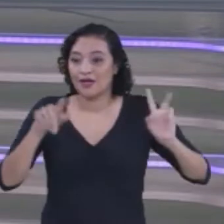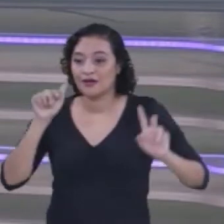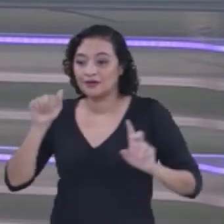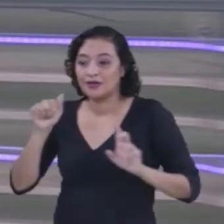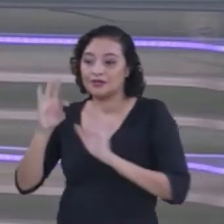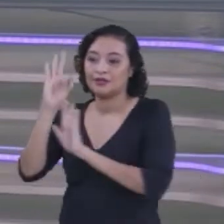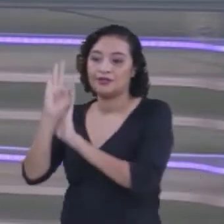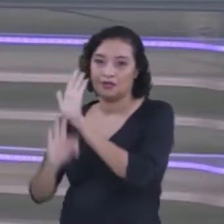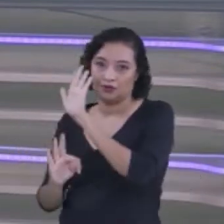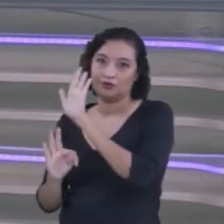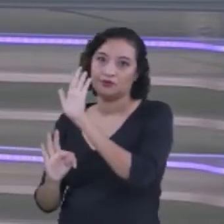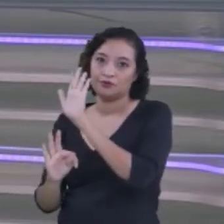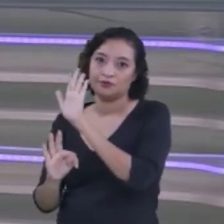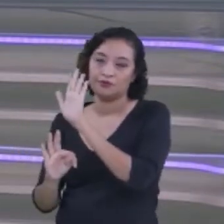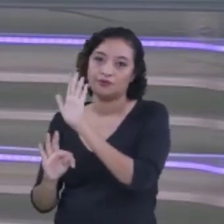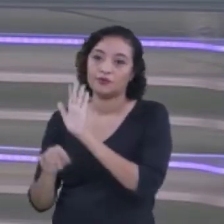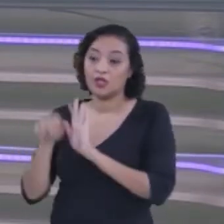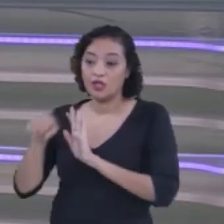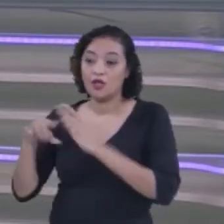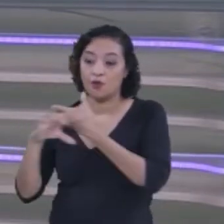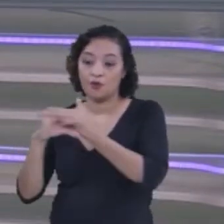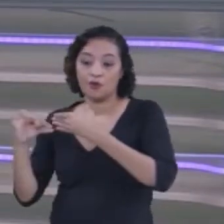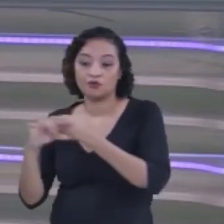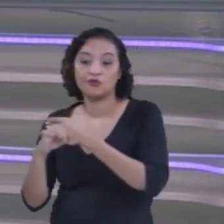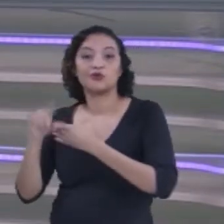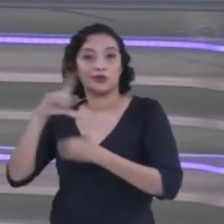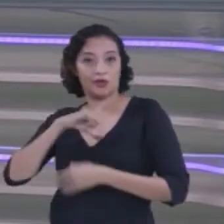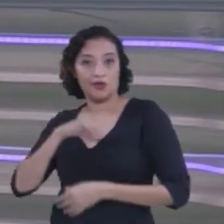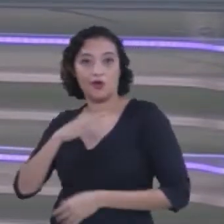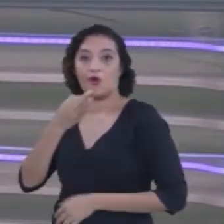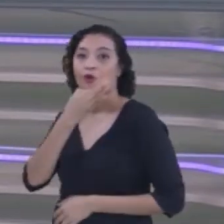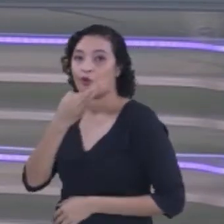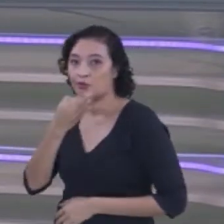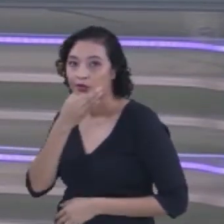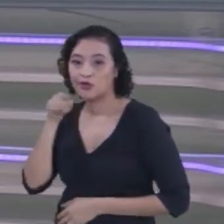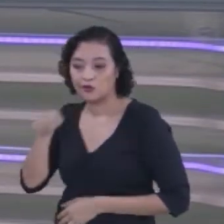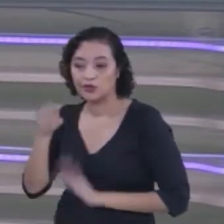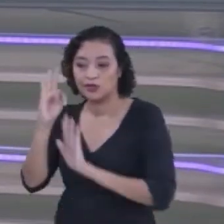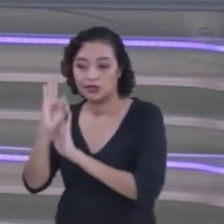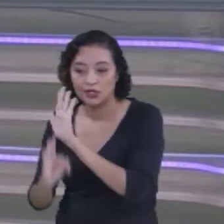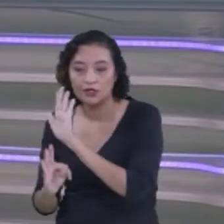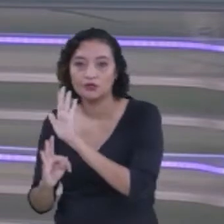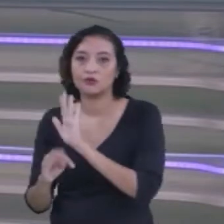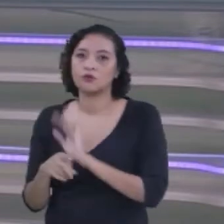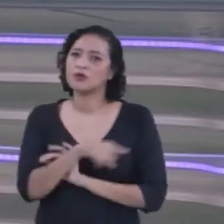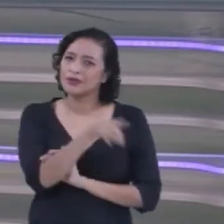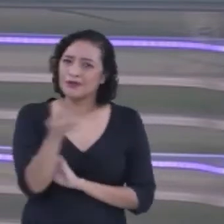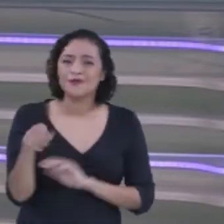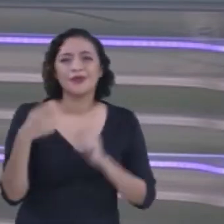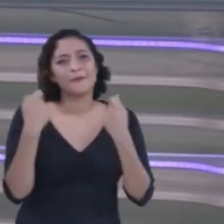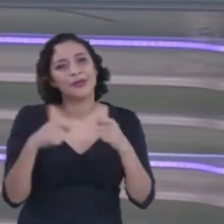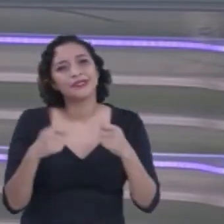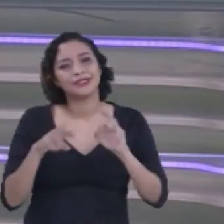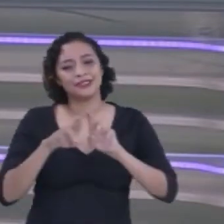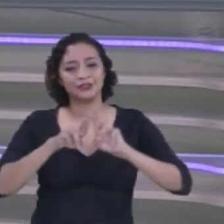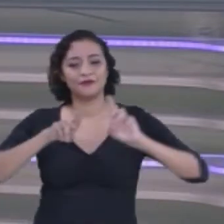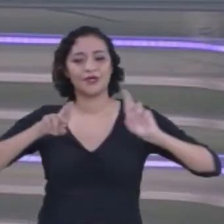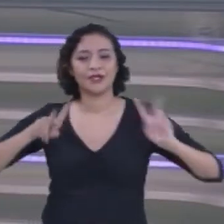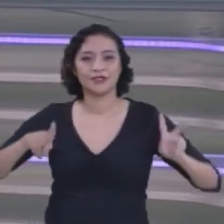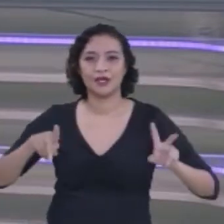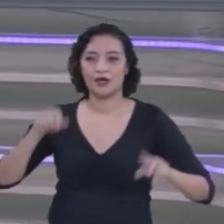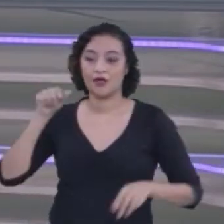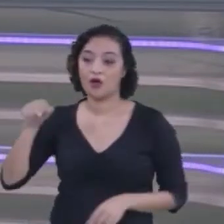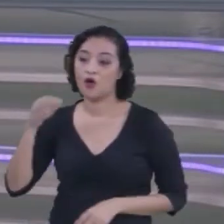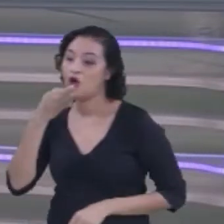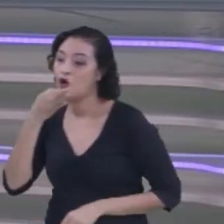o autor. Então, é importante que você, nesses textos, consiga diferenciar uma opinião